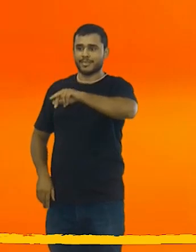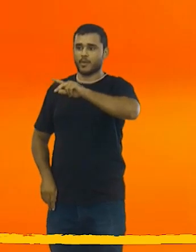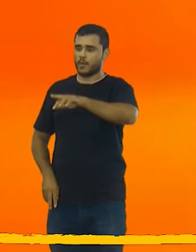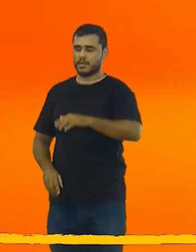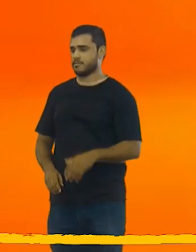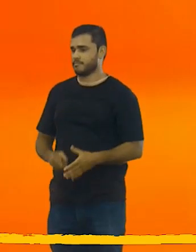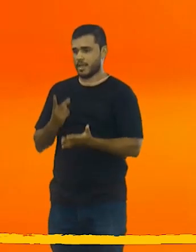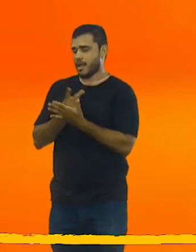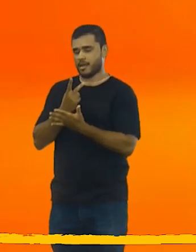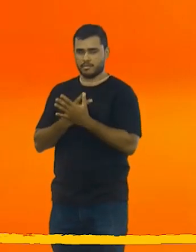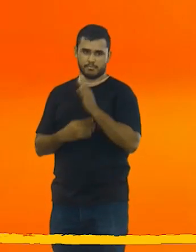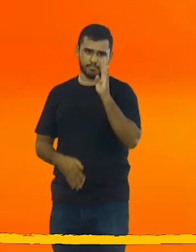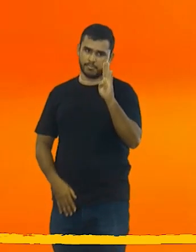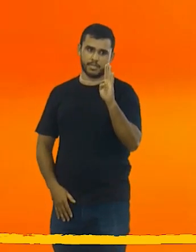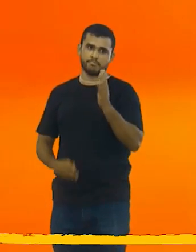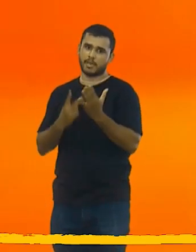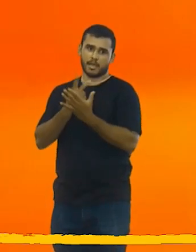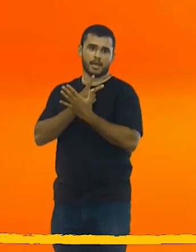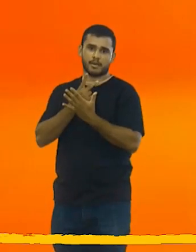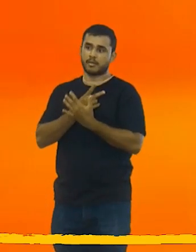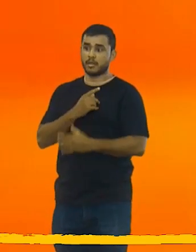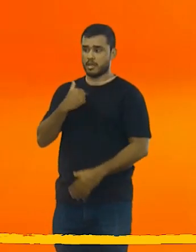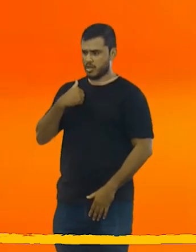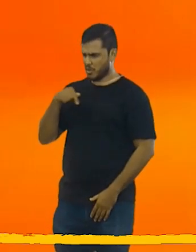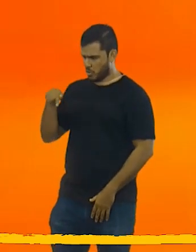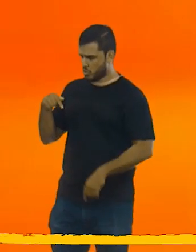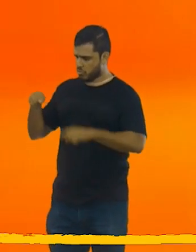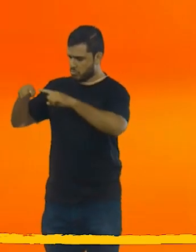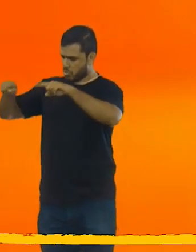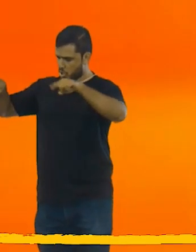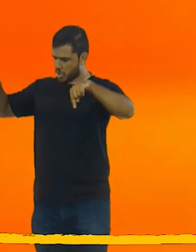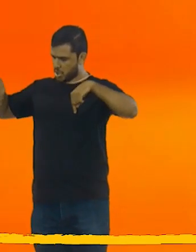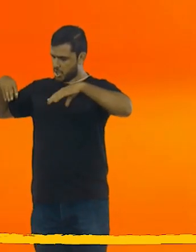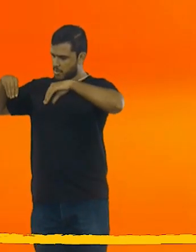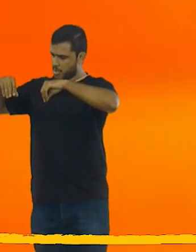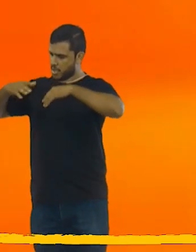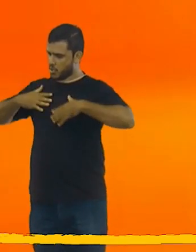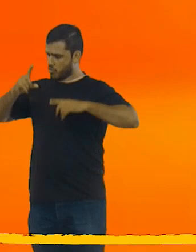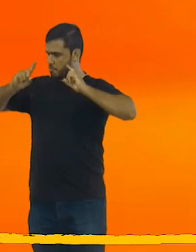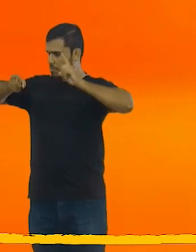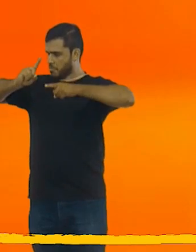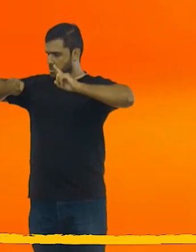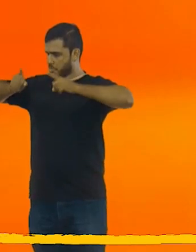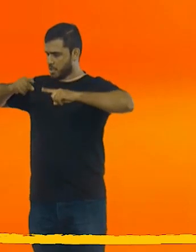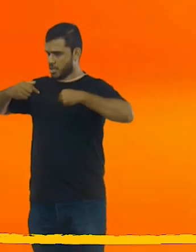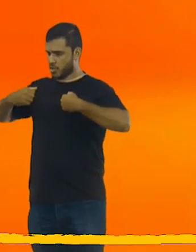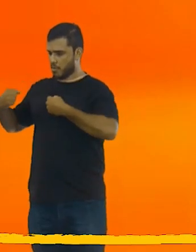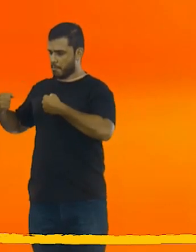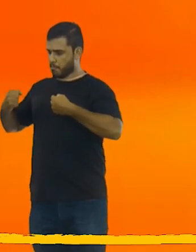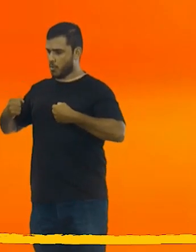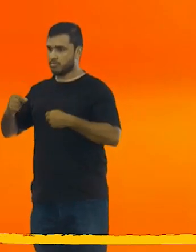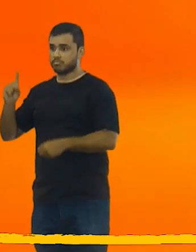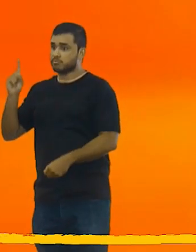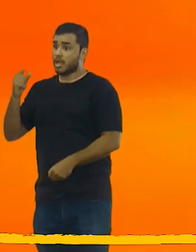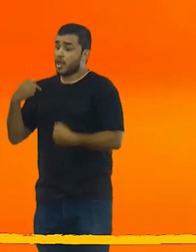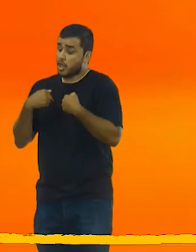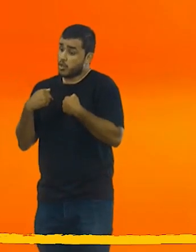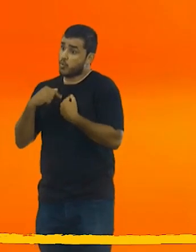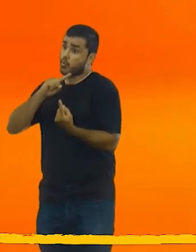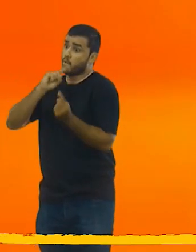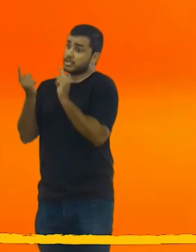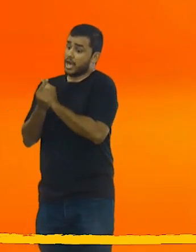da relação de trabalho, não o detentor do capital, mas o vendedor da força de trabalho, o pobre retirante, o